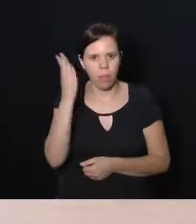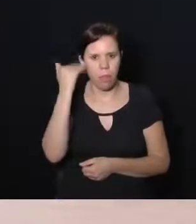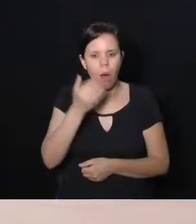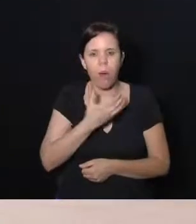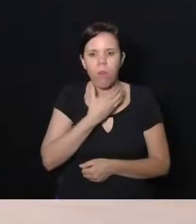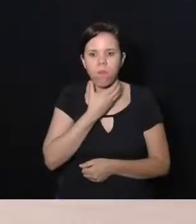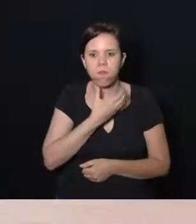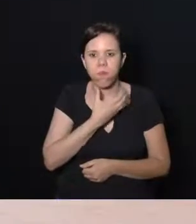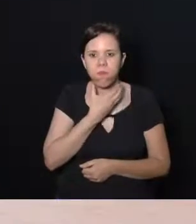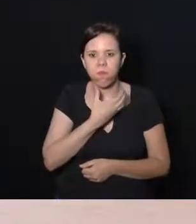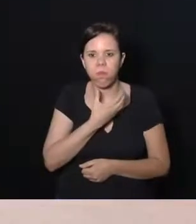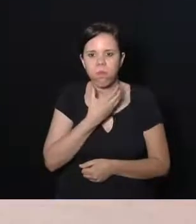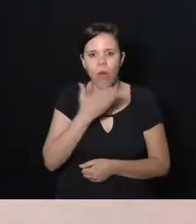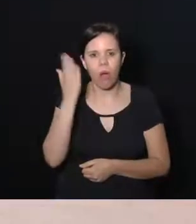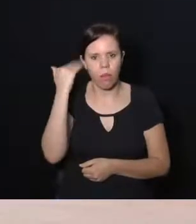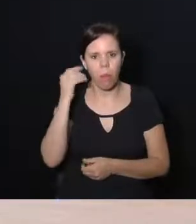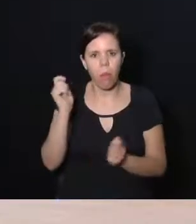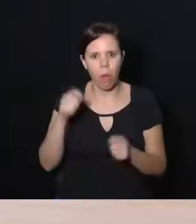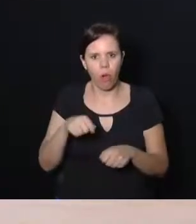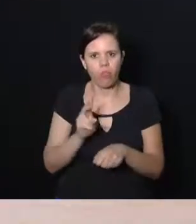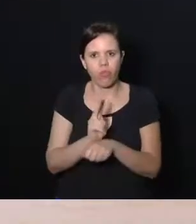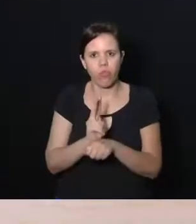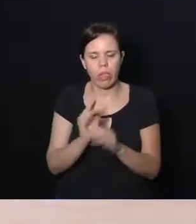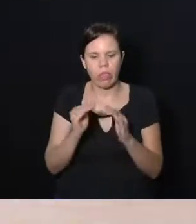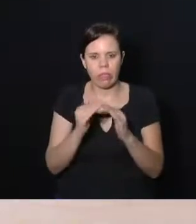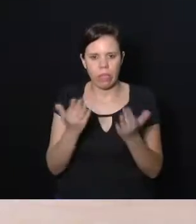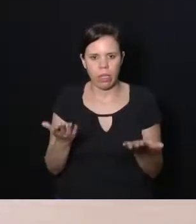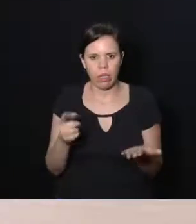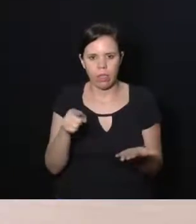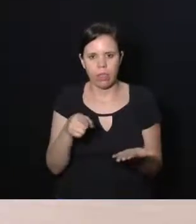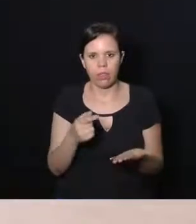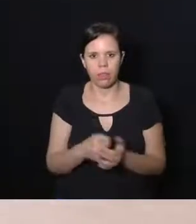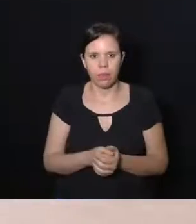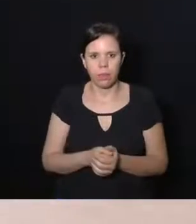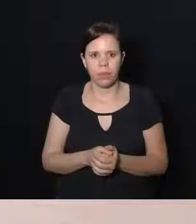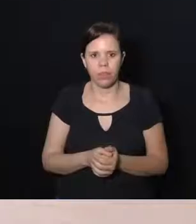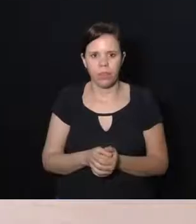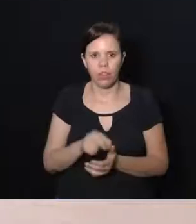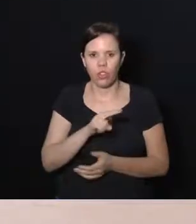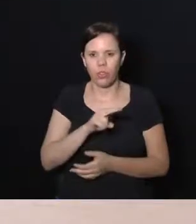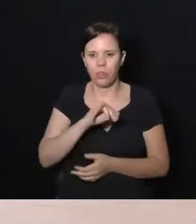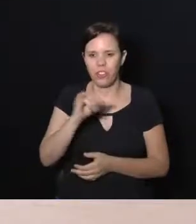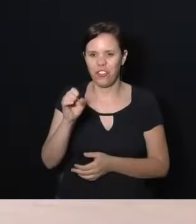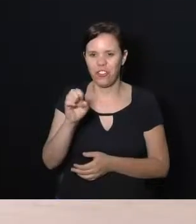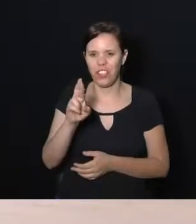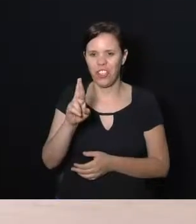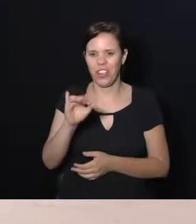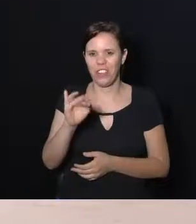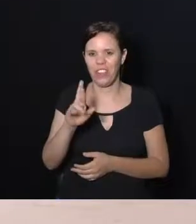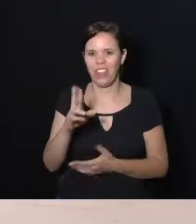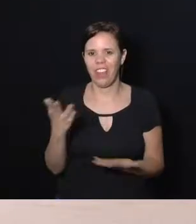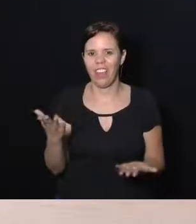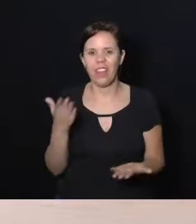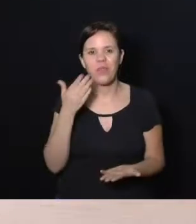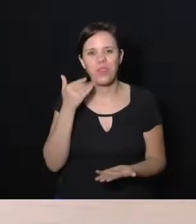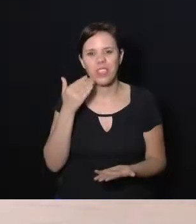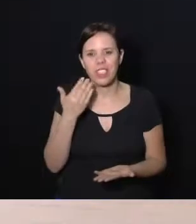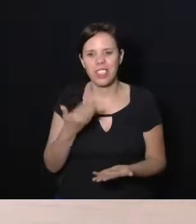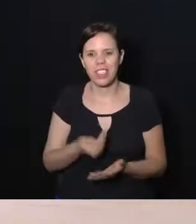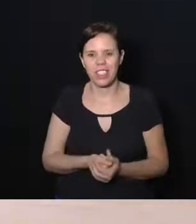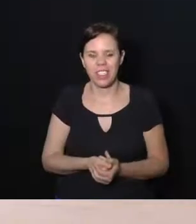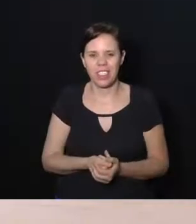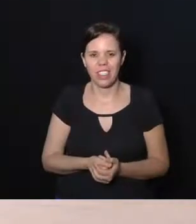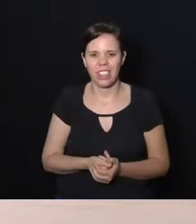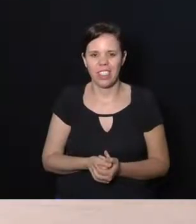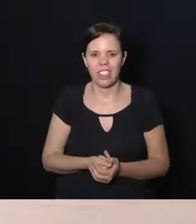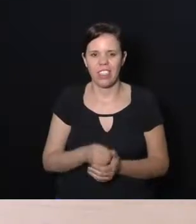pombo também pode ser um animal doméstico? Pois é, essa aqui é a Jennifer, olha só, super boazinha. Ela